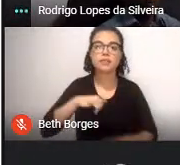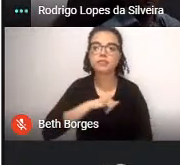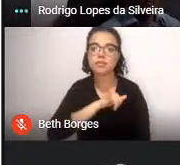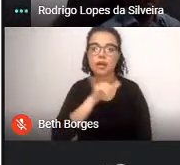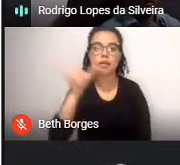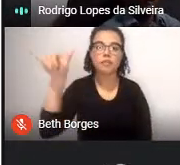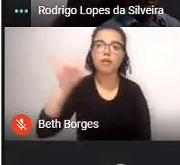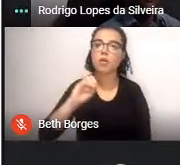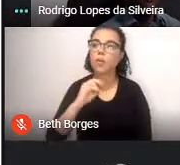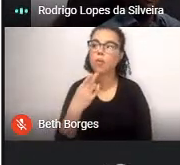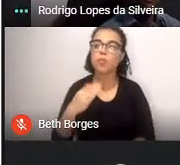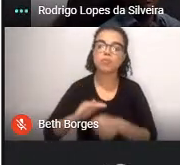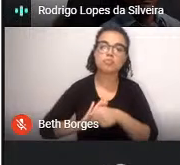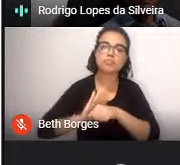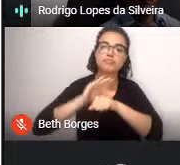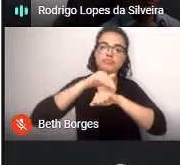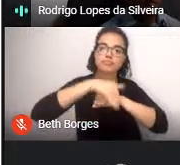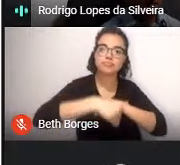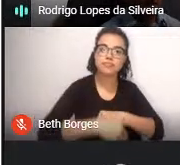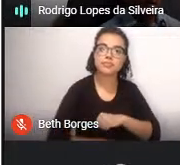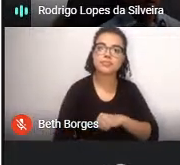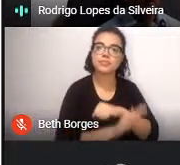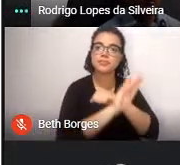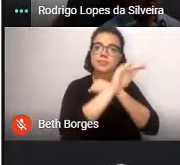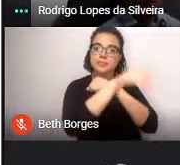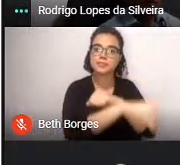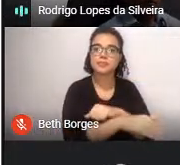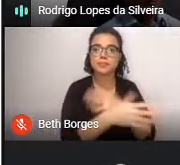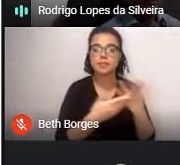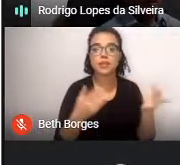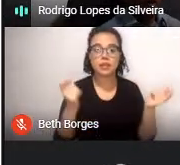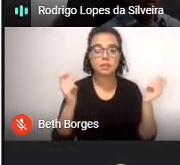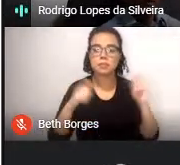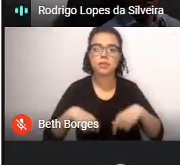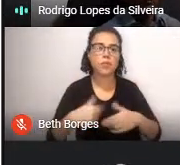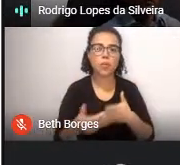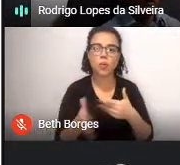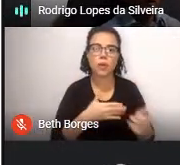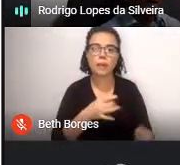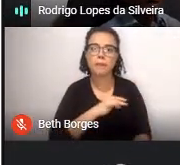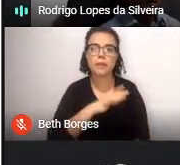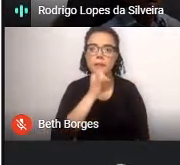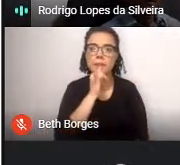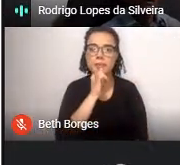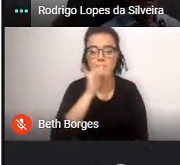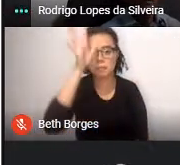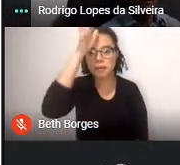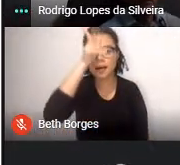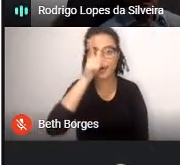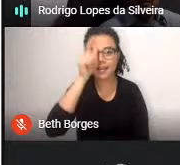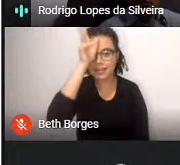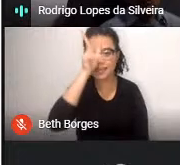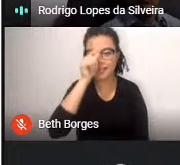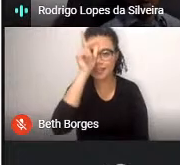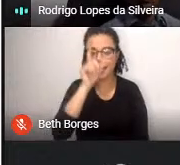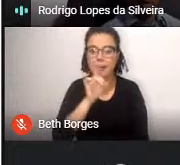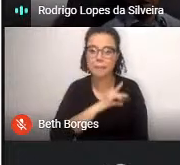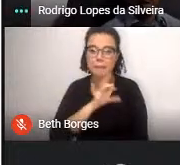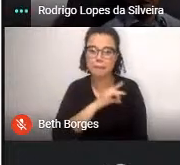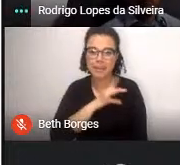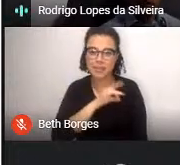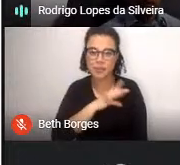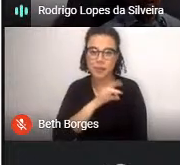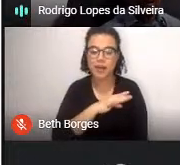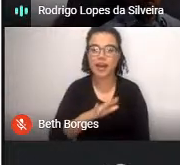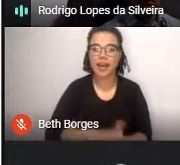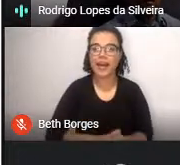medo, tá? Que pode ser trabalhado. Por exemplo, o medo de galinha. Eu não vou pegar uma galinha e botar dentro do consultório.